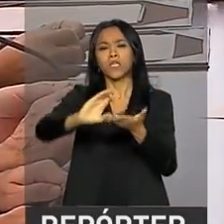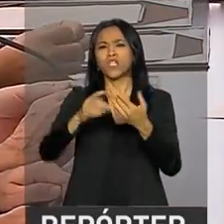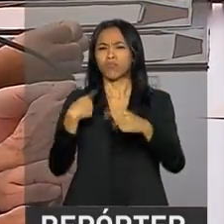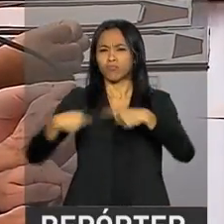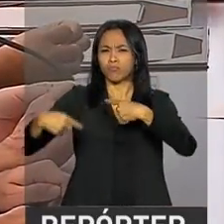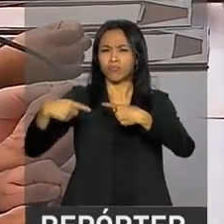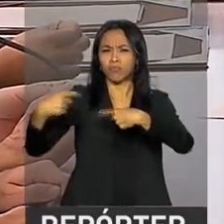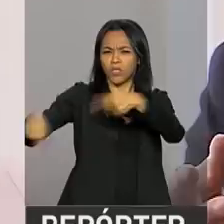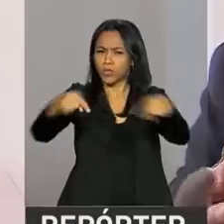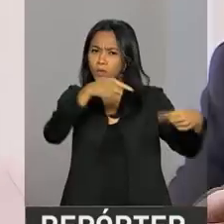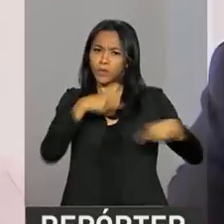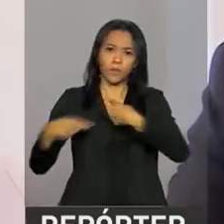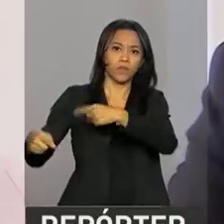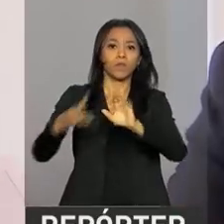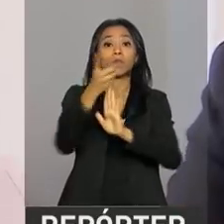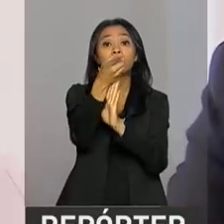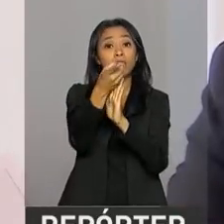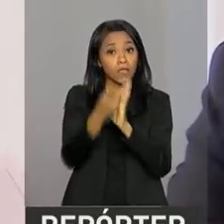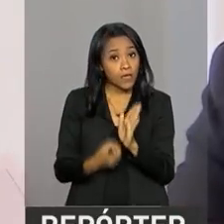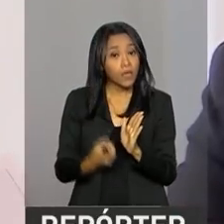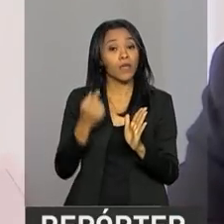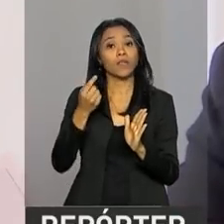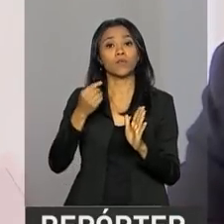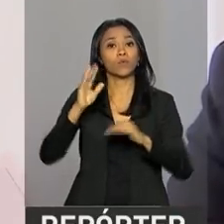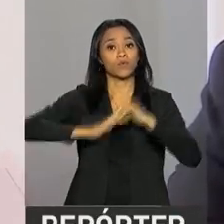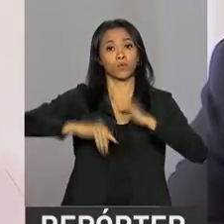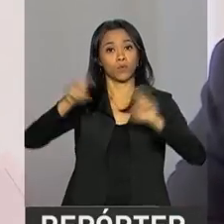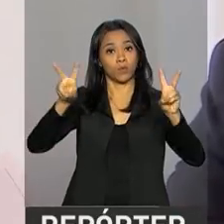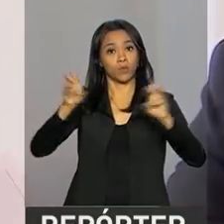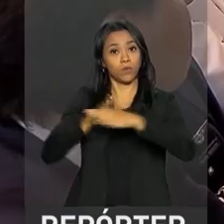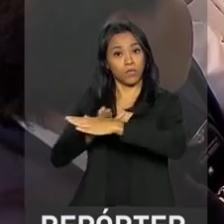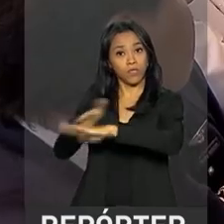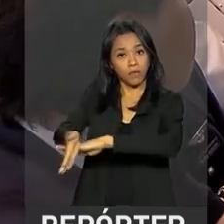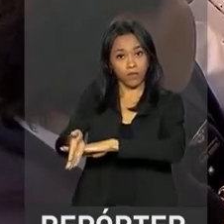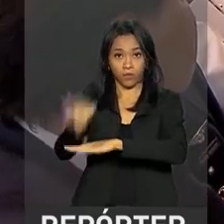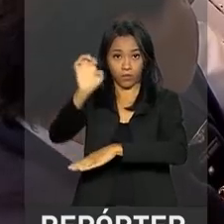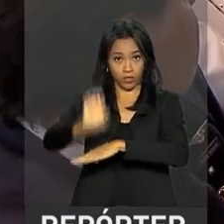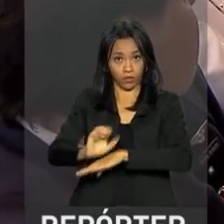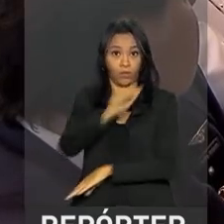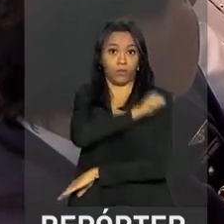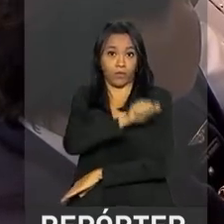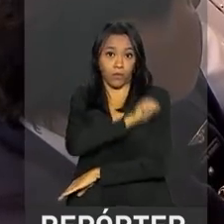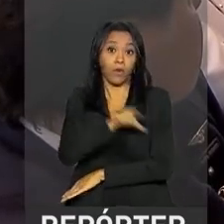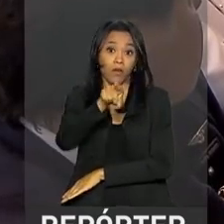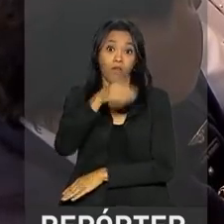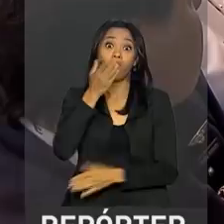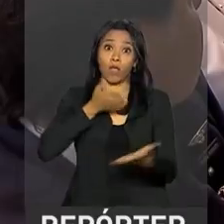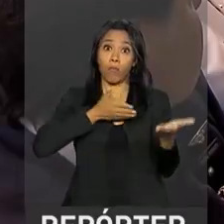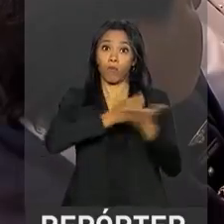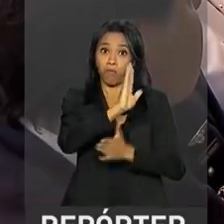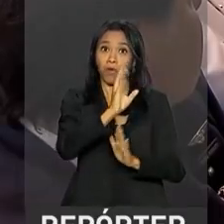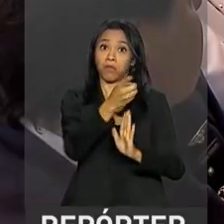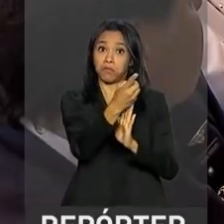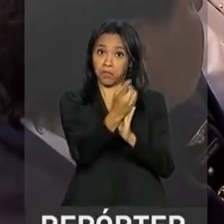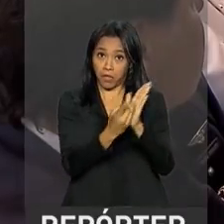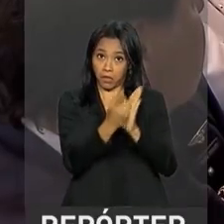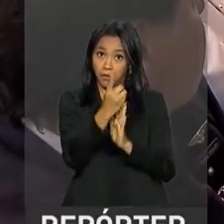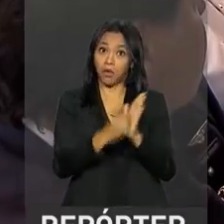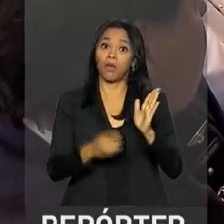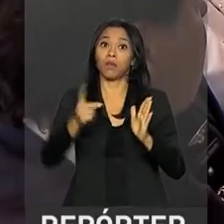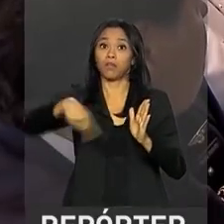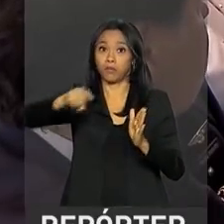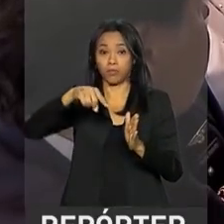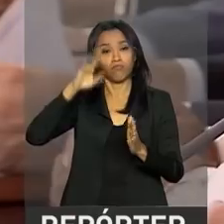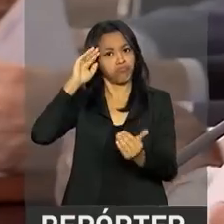no rio de janeiro apesar de não precisar de autorização o decreto foi aprovado por unanimidade pelo conselho